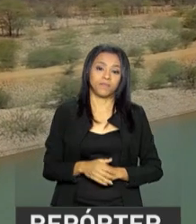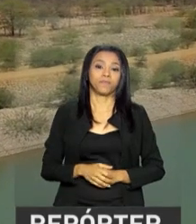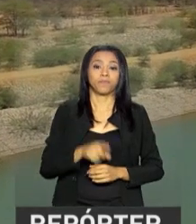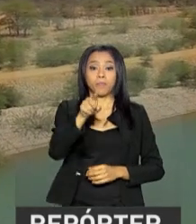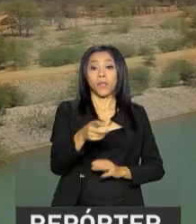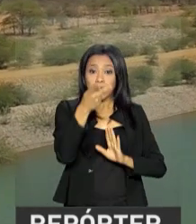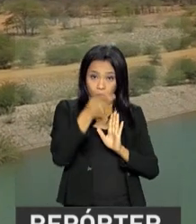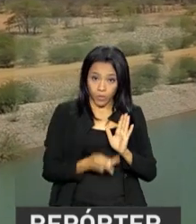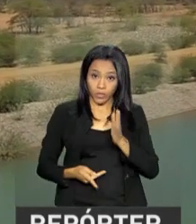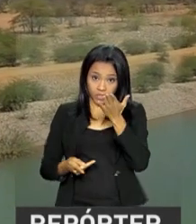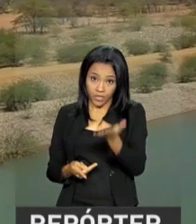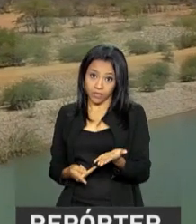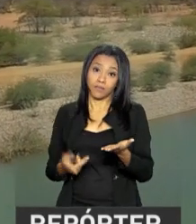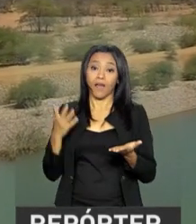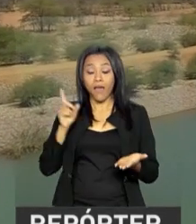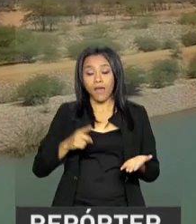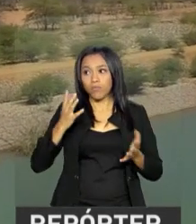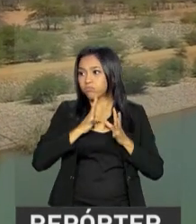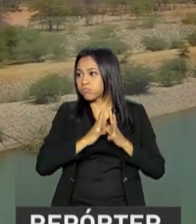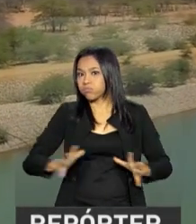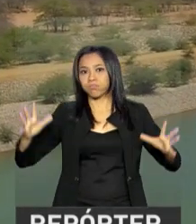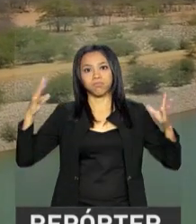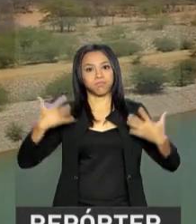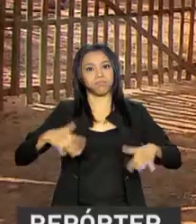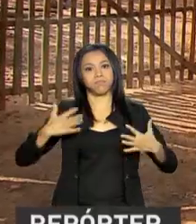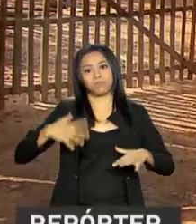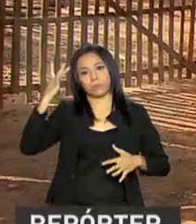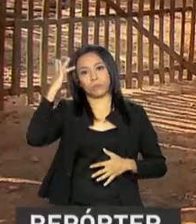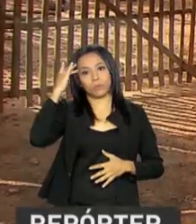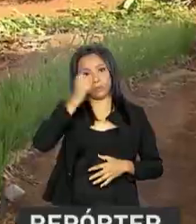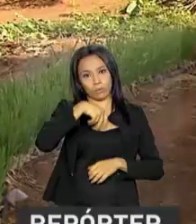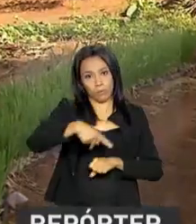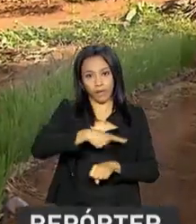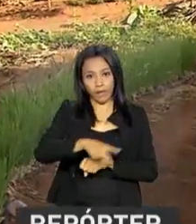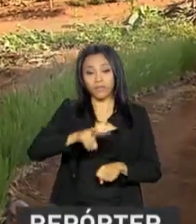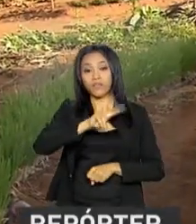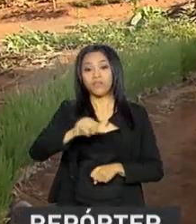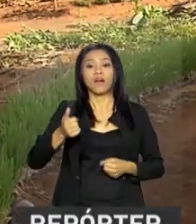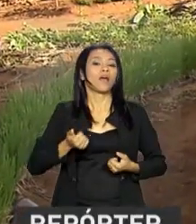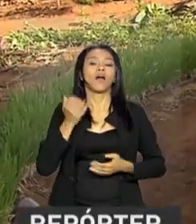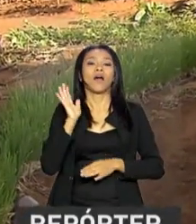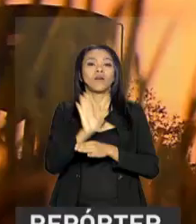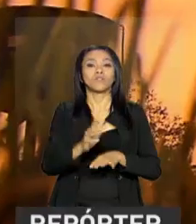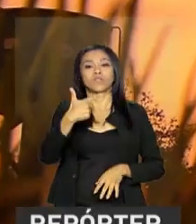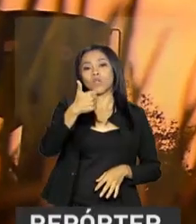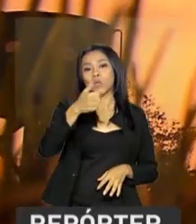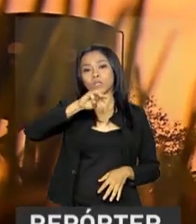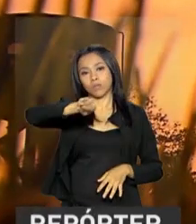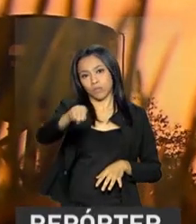de transposição é a maior obra de infraestrutura hídrica do país e vai beneficiar 12 milhões de pessoas